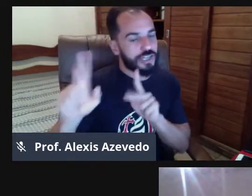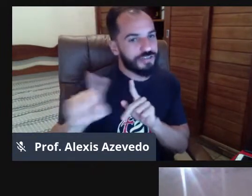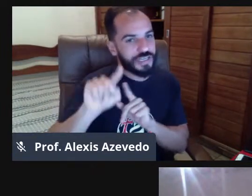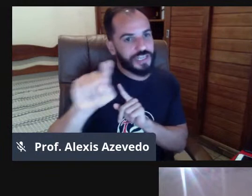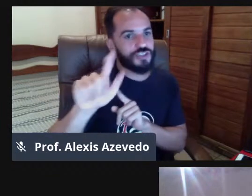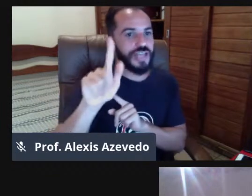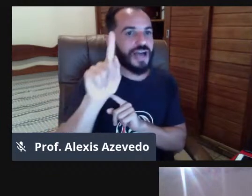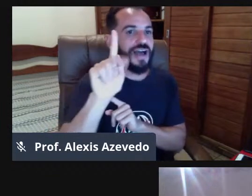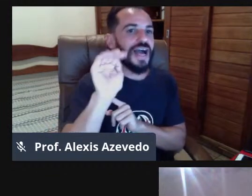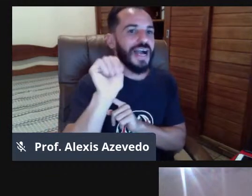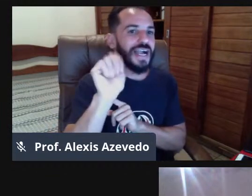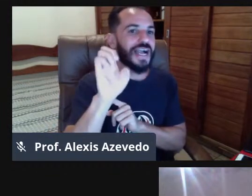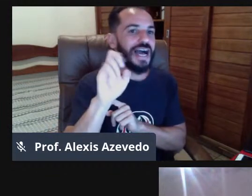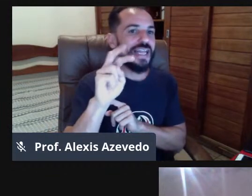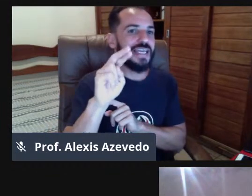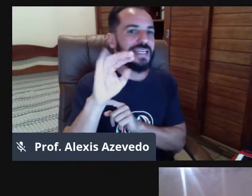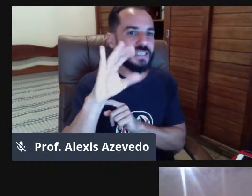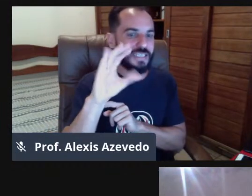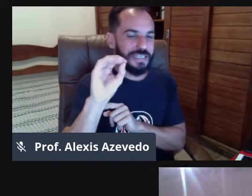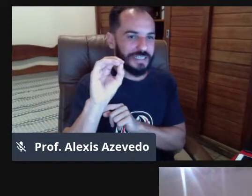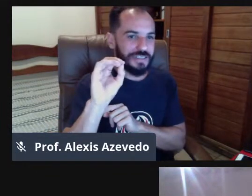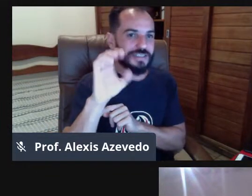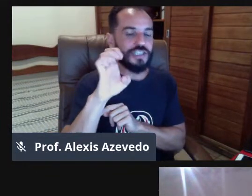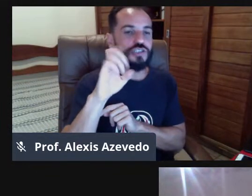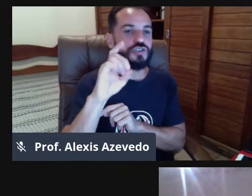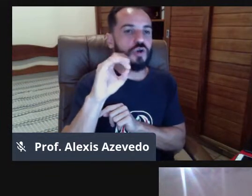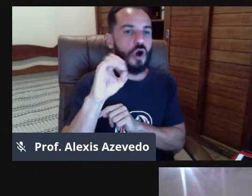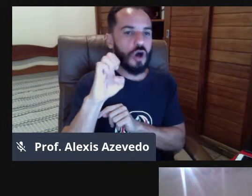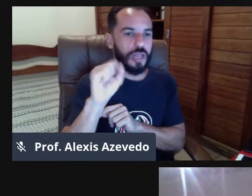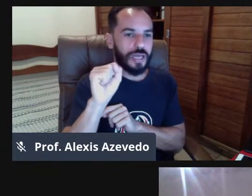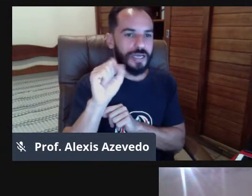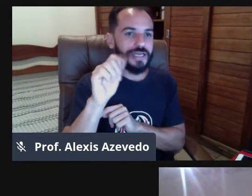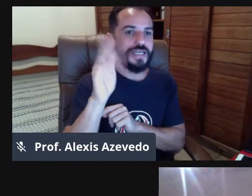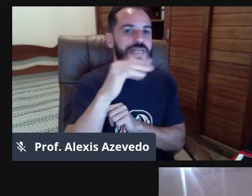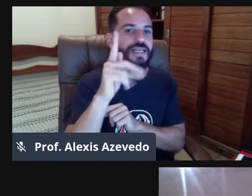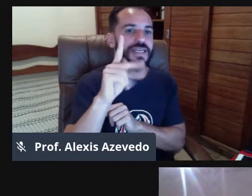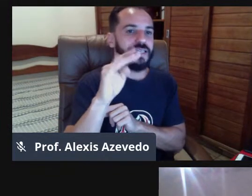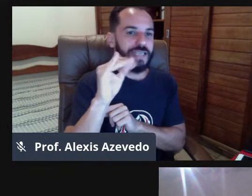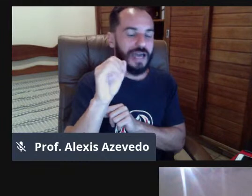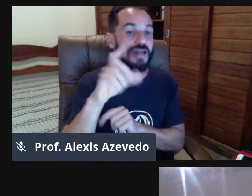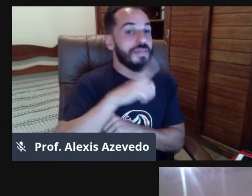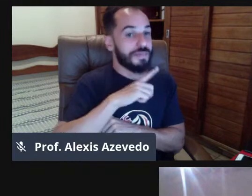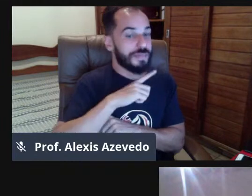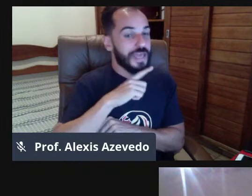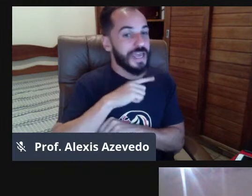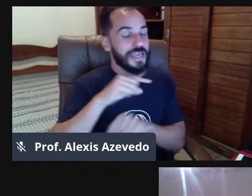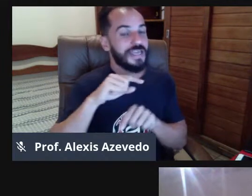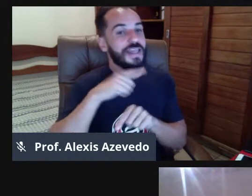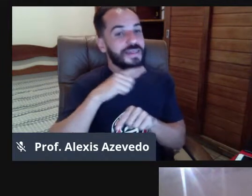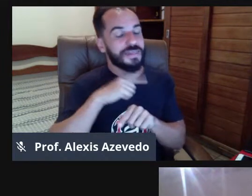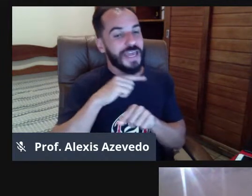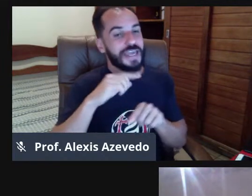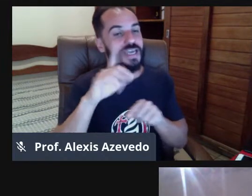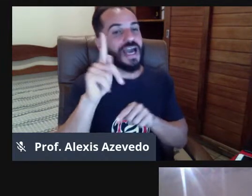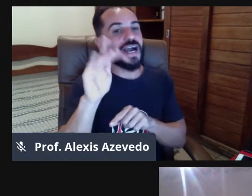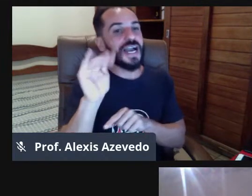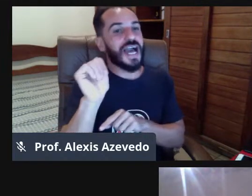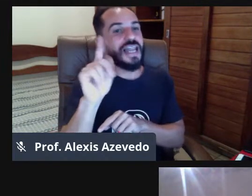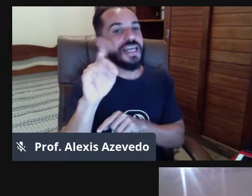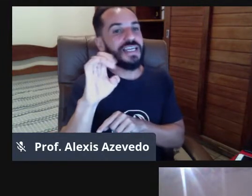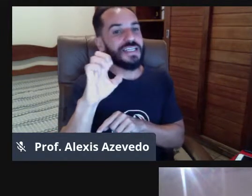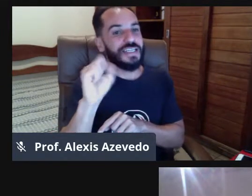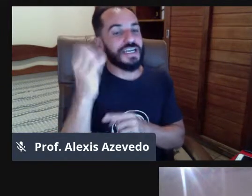Galeria Escola Guinhar. Para quem não conhece, nós temos uma galeria de arte dentro da escola. Ela